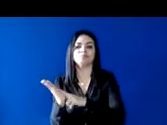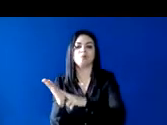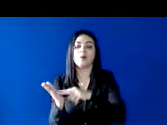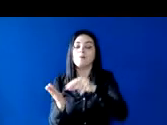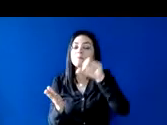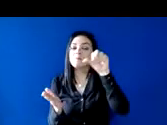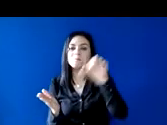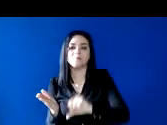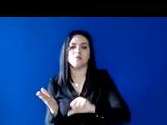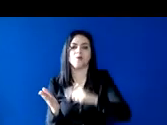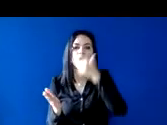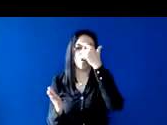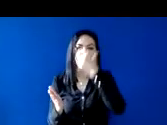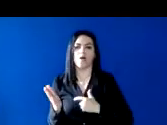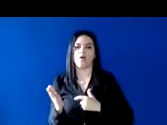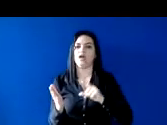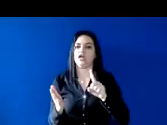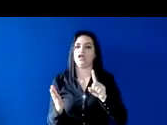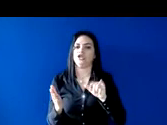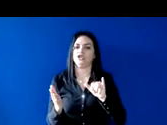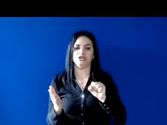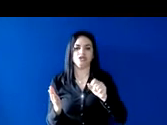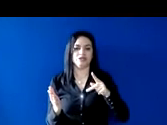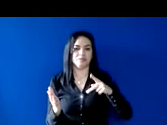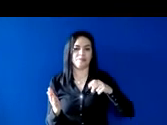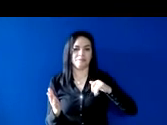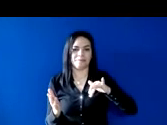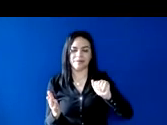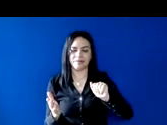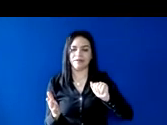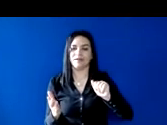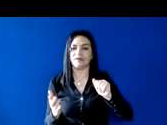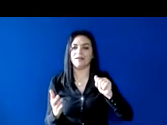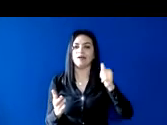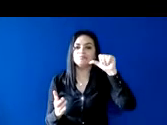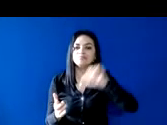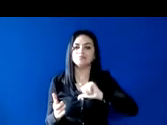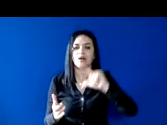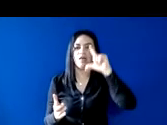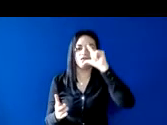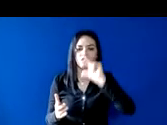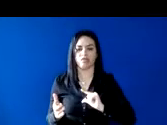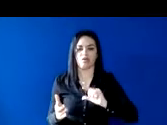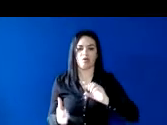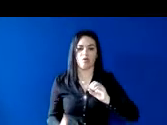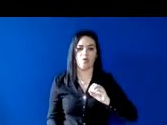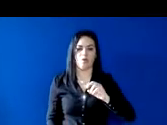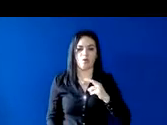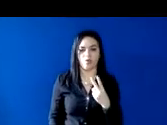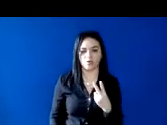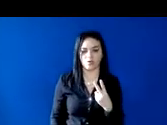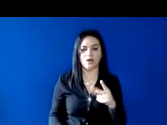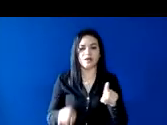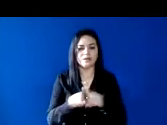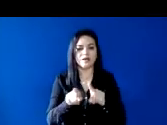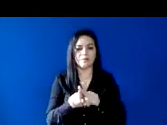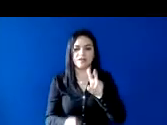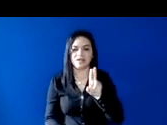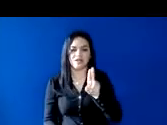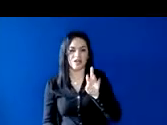maior prevalência de dispneia e baixa saturação de O2, elas tiveram maior taxa de admissão na UTI,